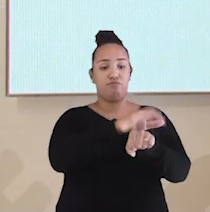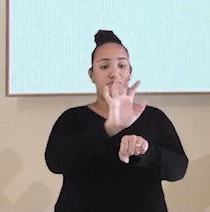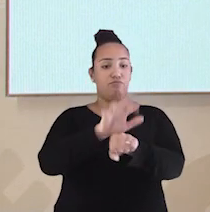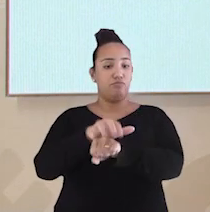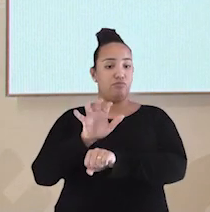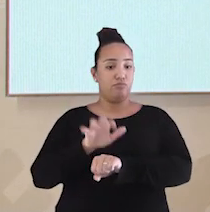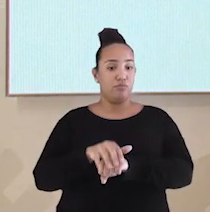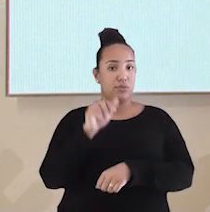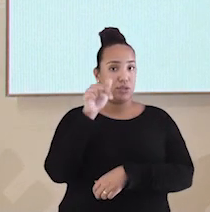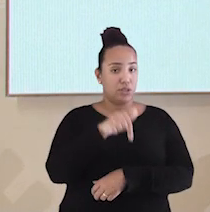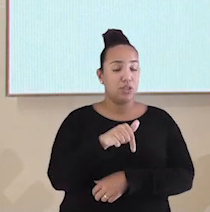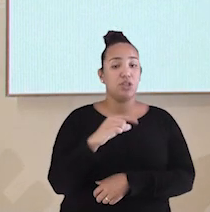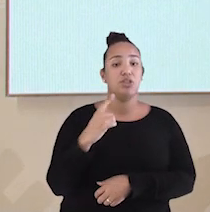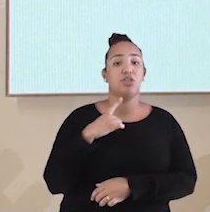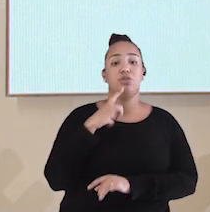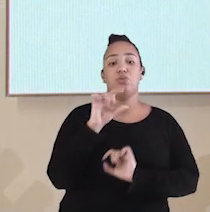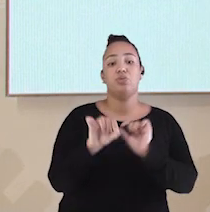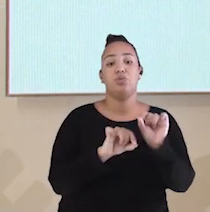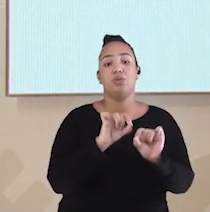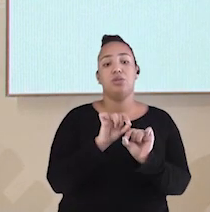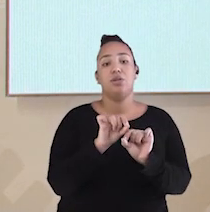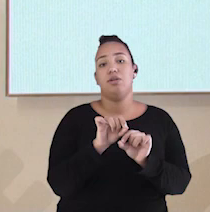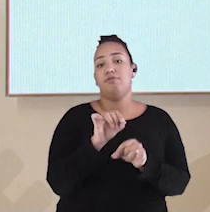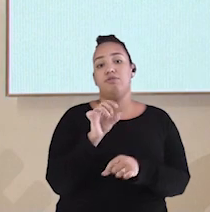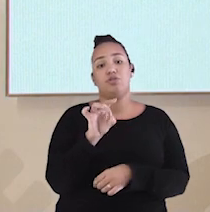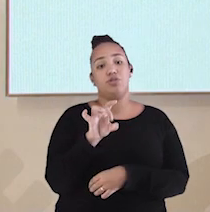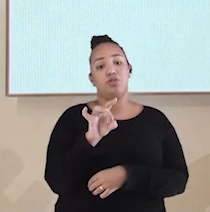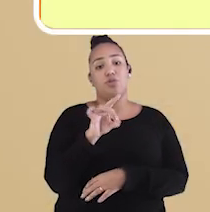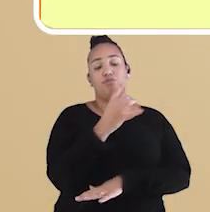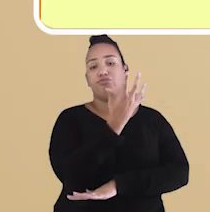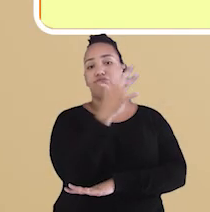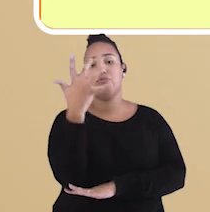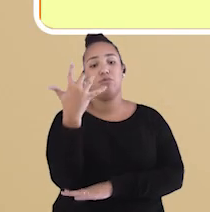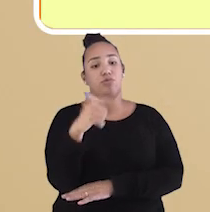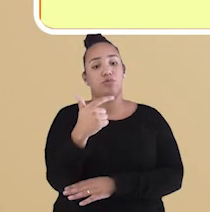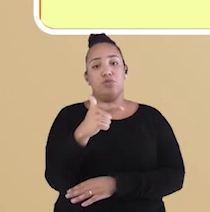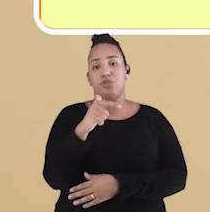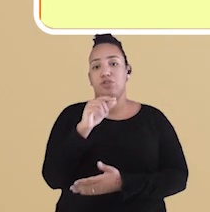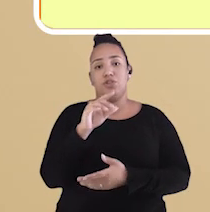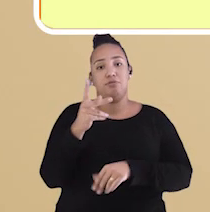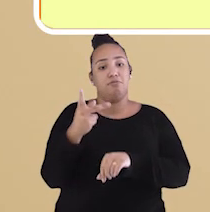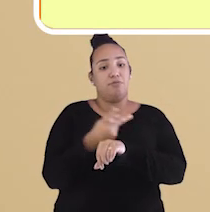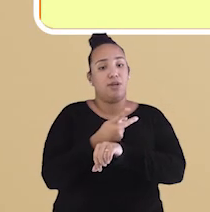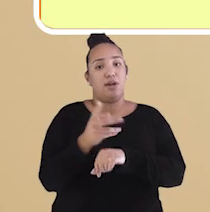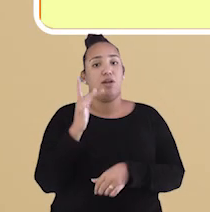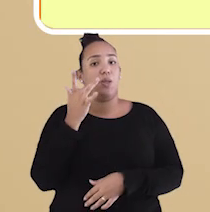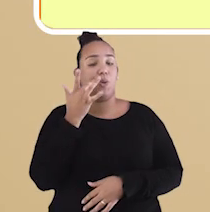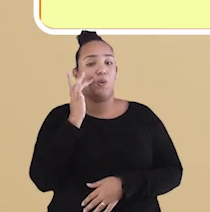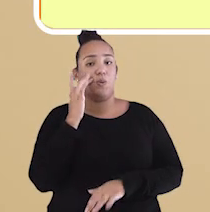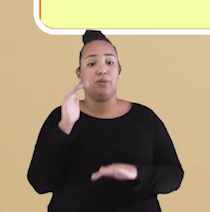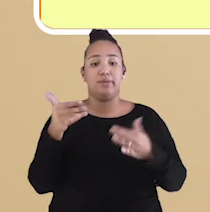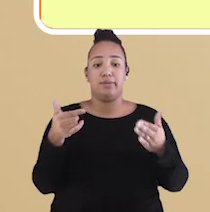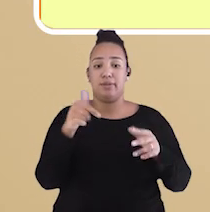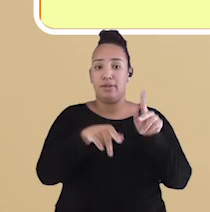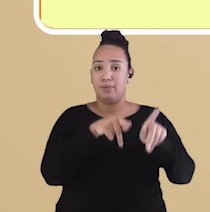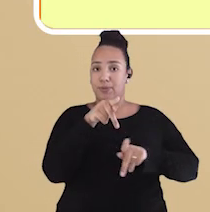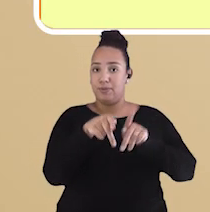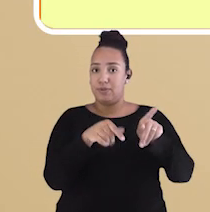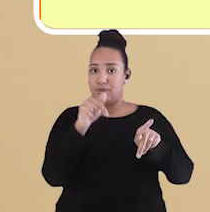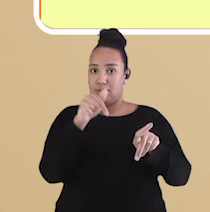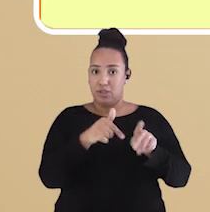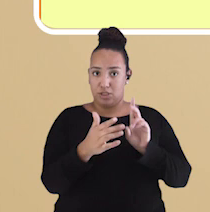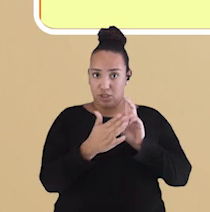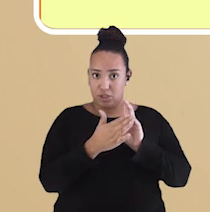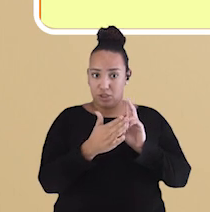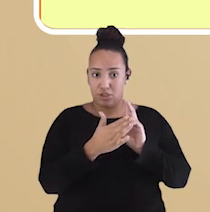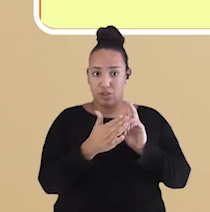Andes, contava apenas com a escassez de metais preciosos. A população indígena que ali vivia foi sendo dizimada